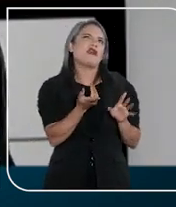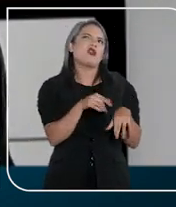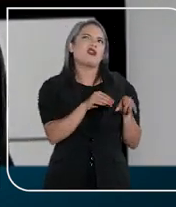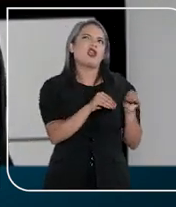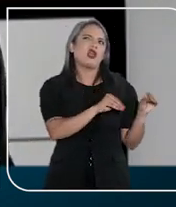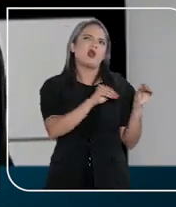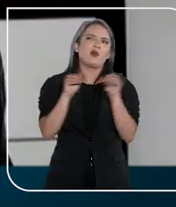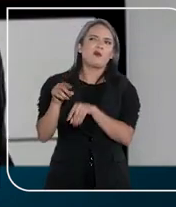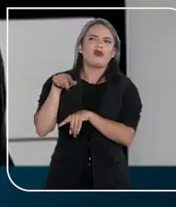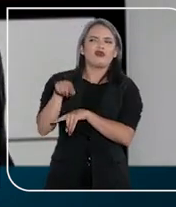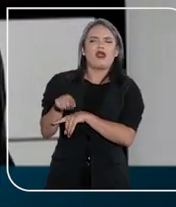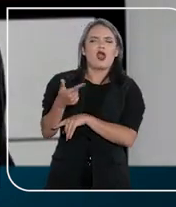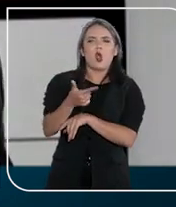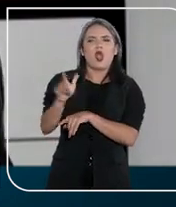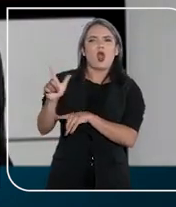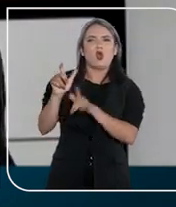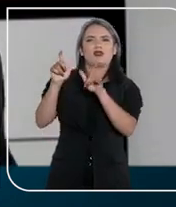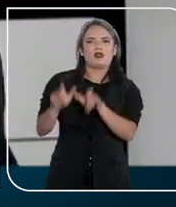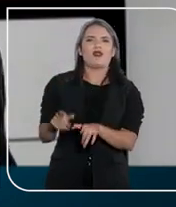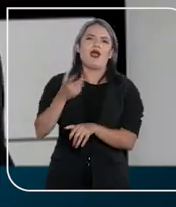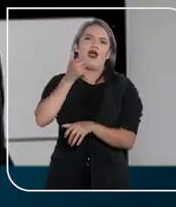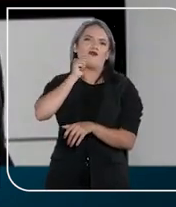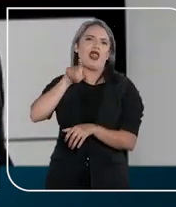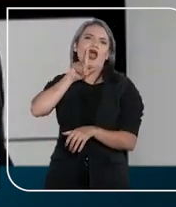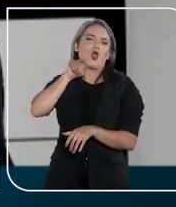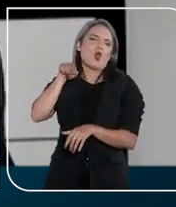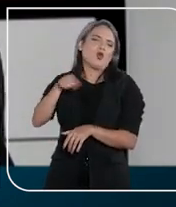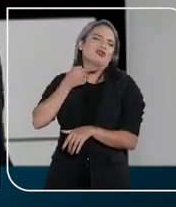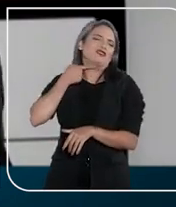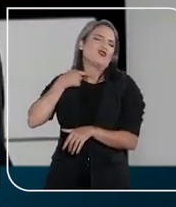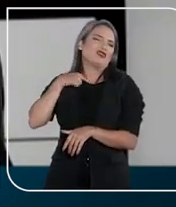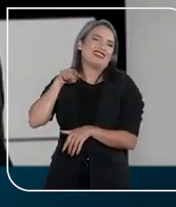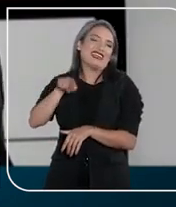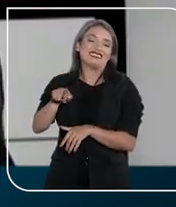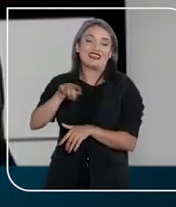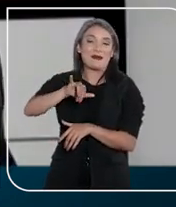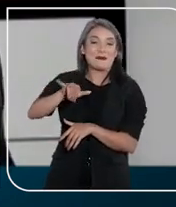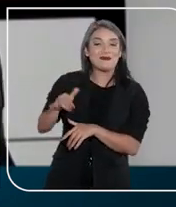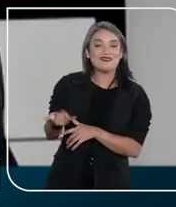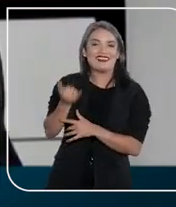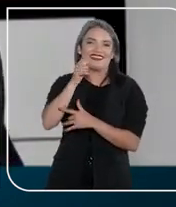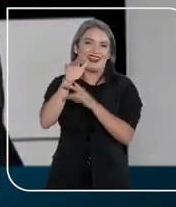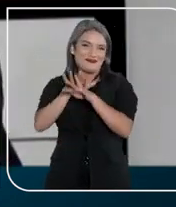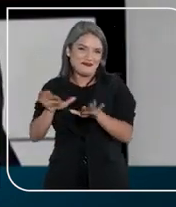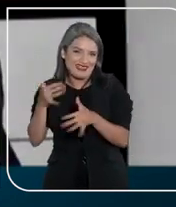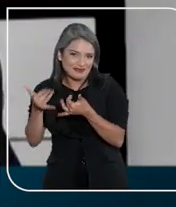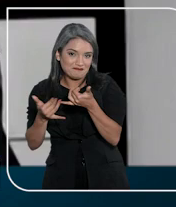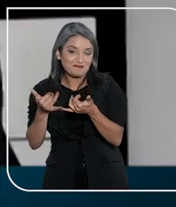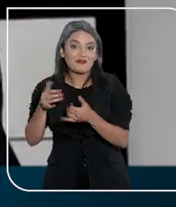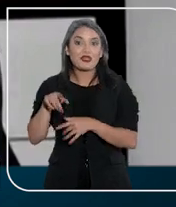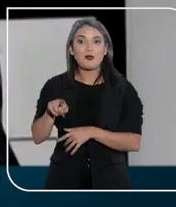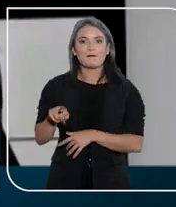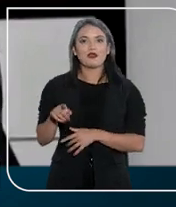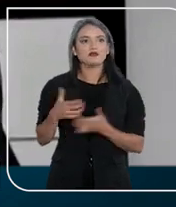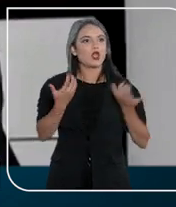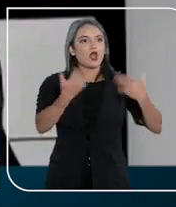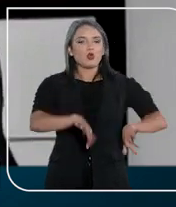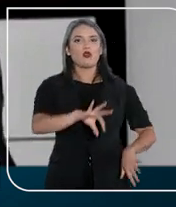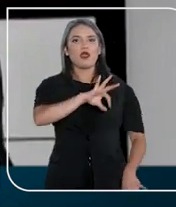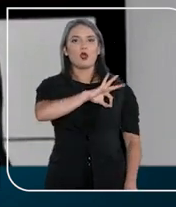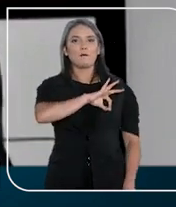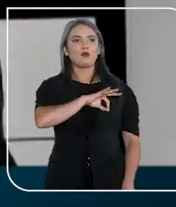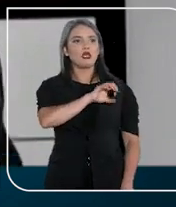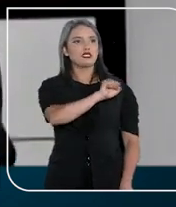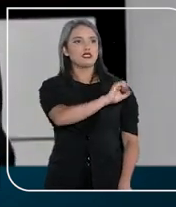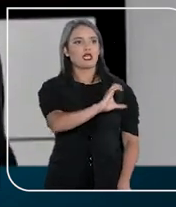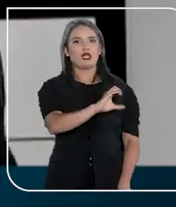Maceió para morar perto do professor Fábio aí na Orla, aproveitar a prainha. Eu não quero mais ser policial militar em Santa Catarina. Então